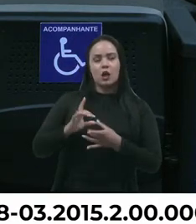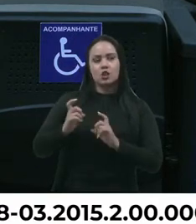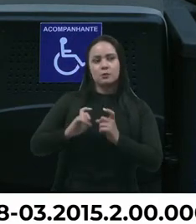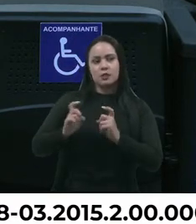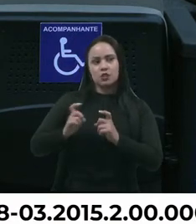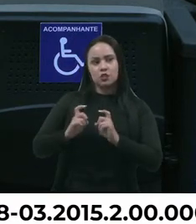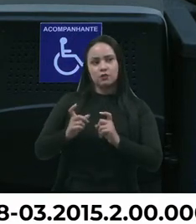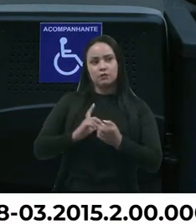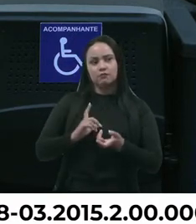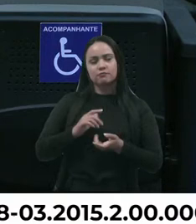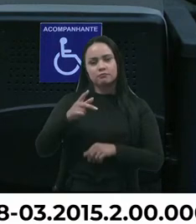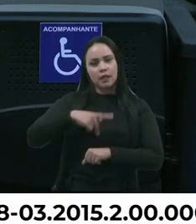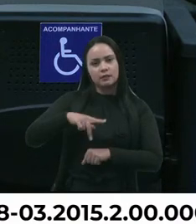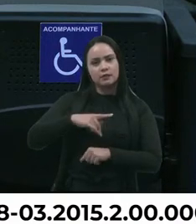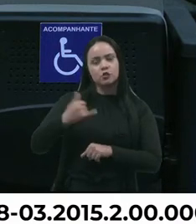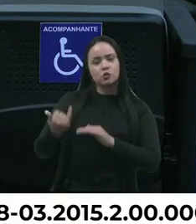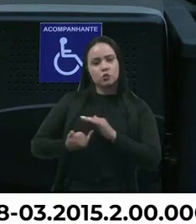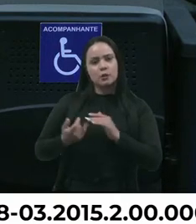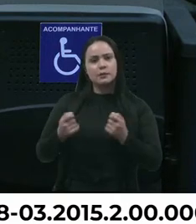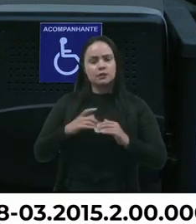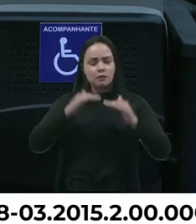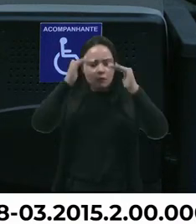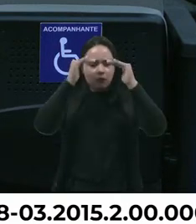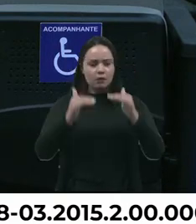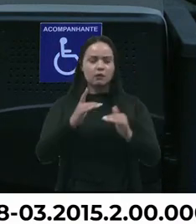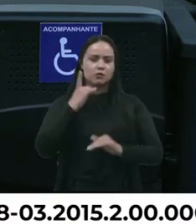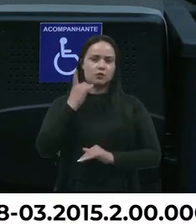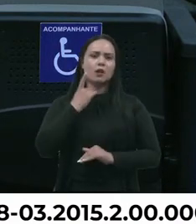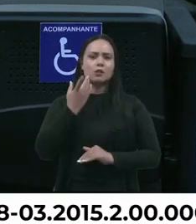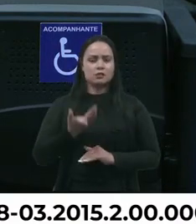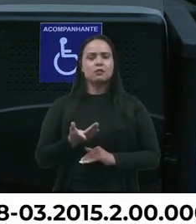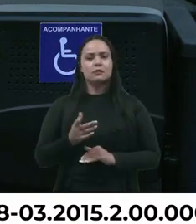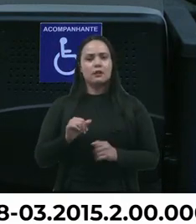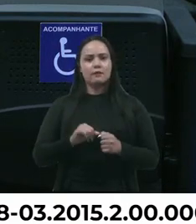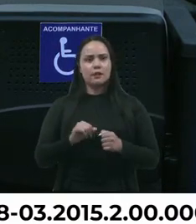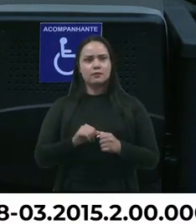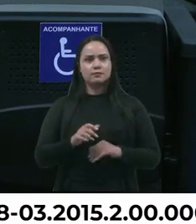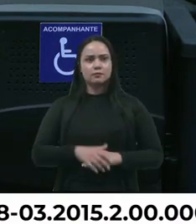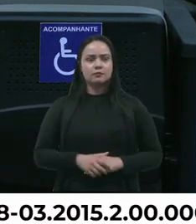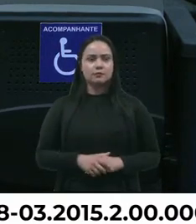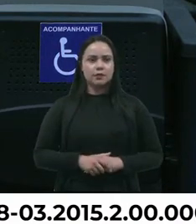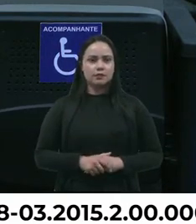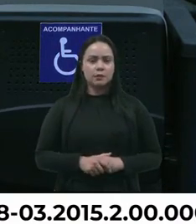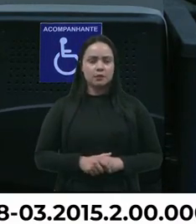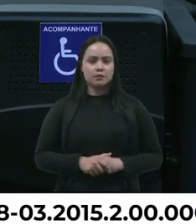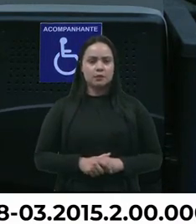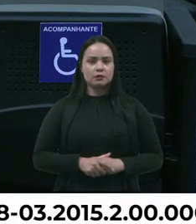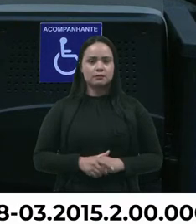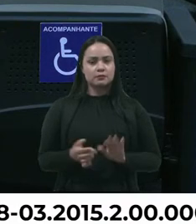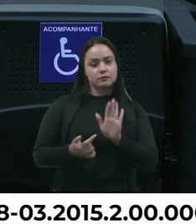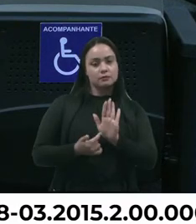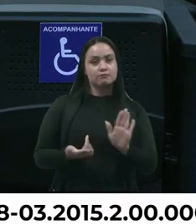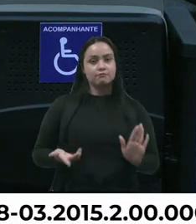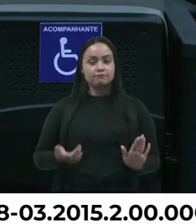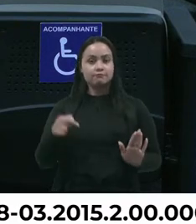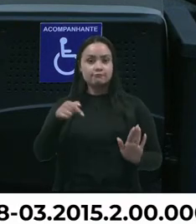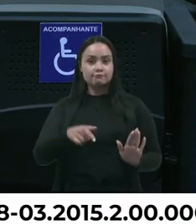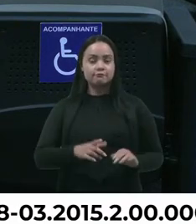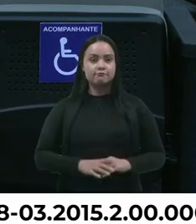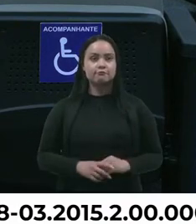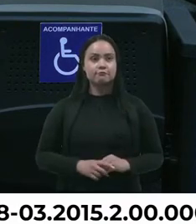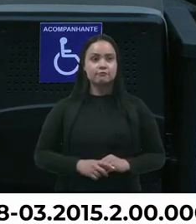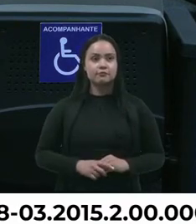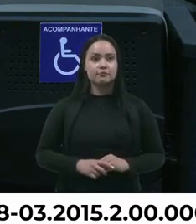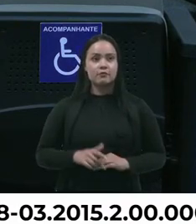deste país são instituições e merecem o respeito e respeitam a advocacia que faço essa referência. Aqui, senhora